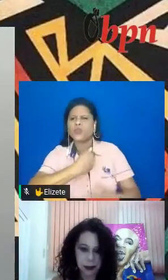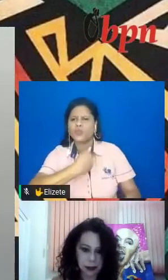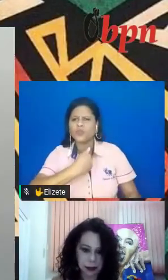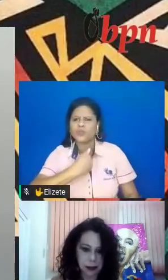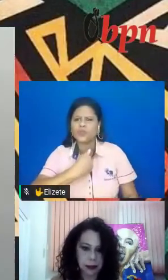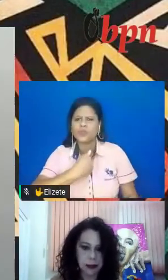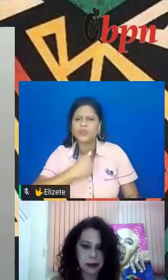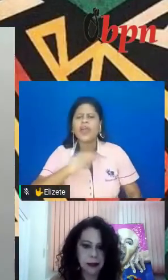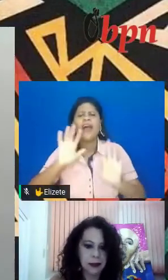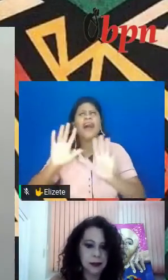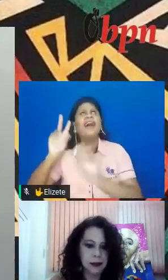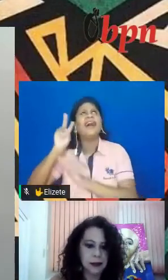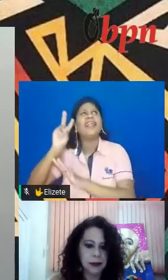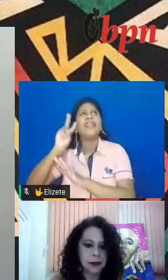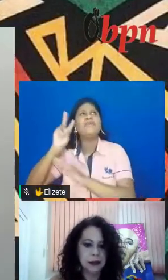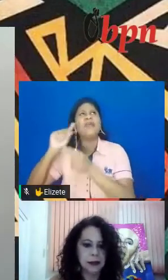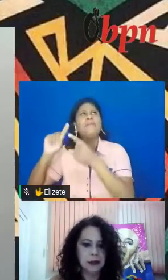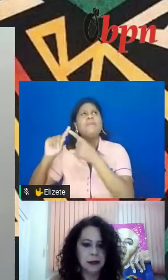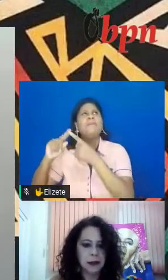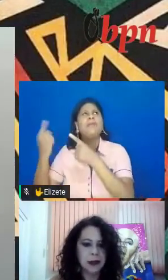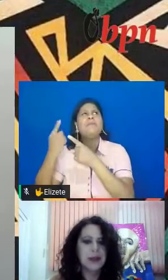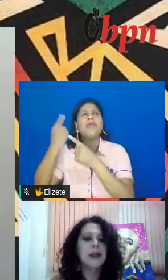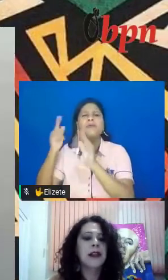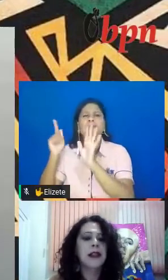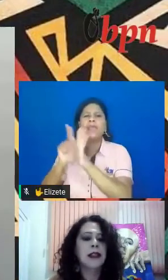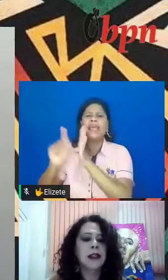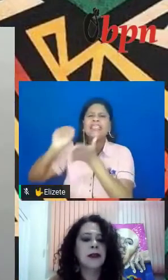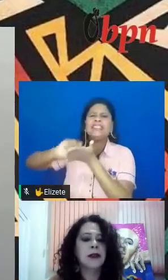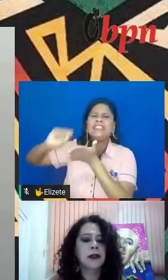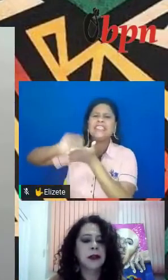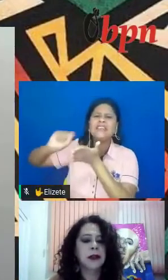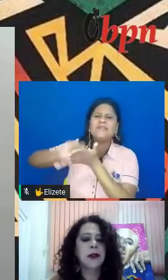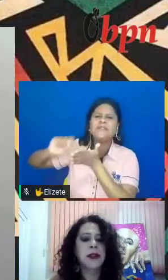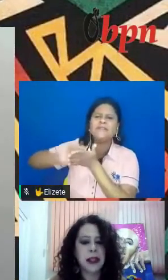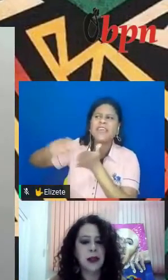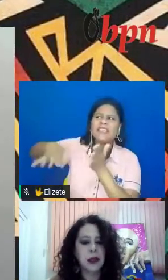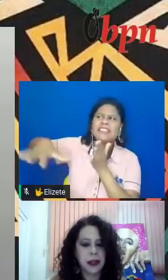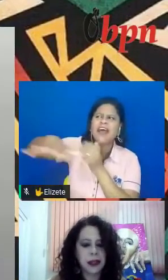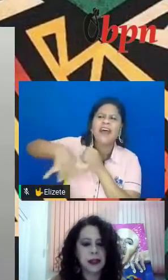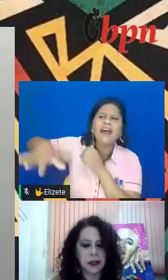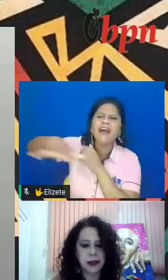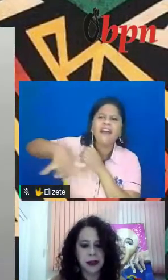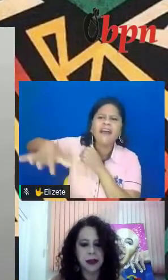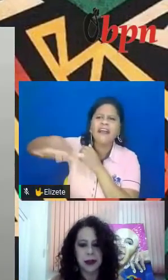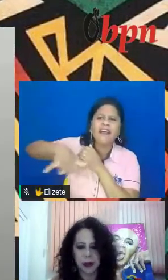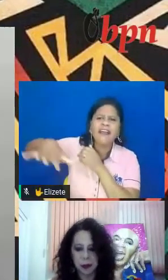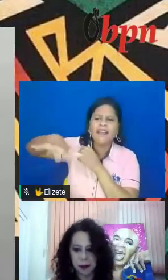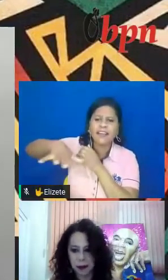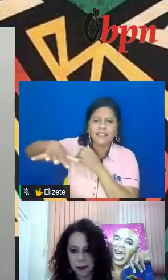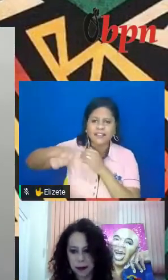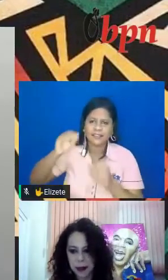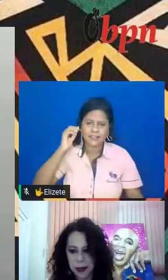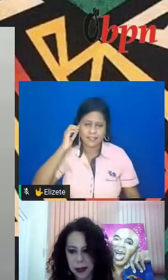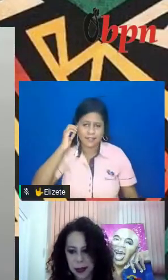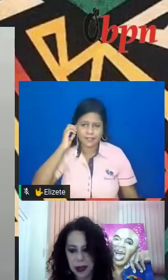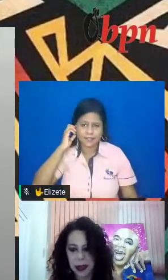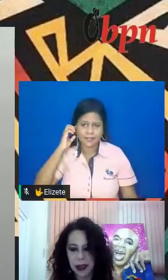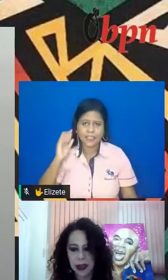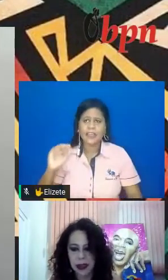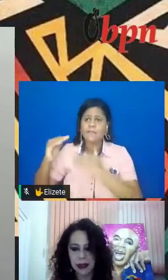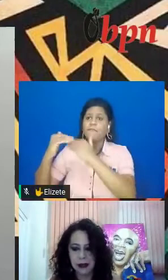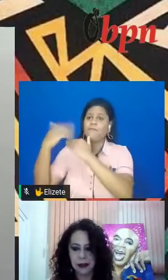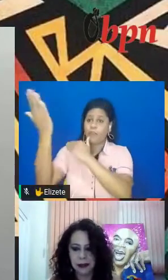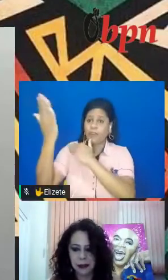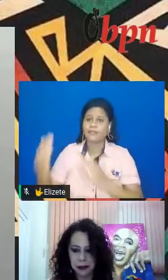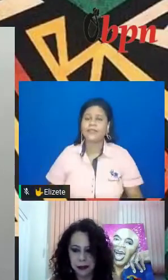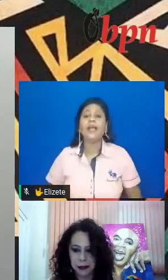primeira pergunta, como é que está a escrevivência em campos estrangeiros, no exterior. Ela tem